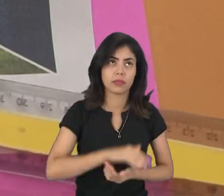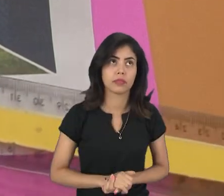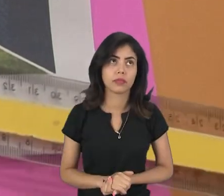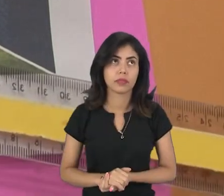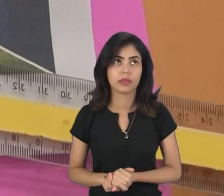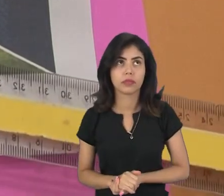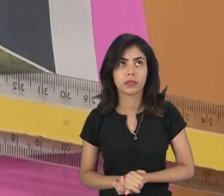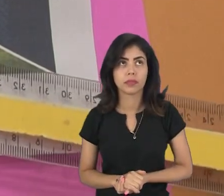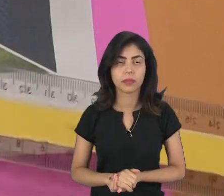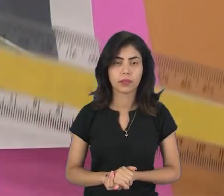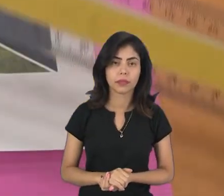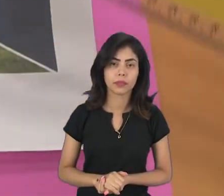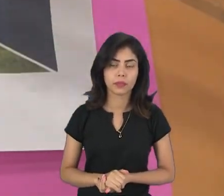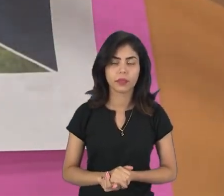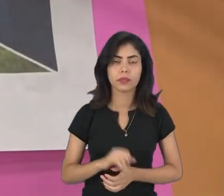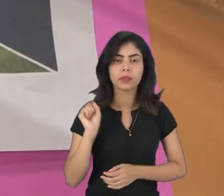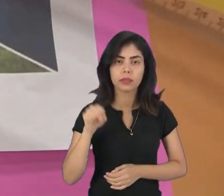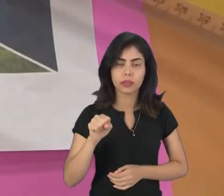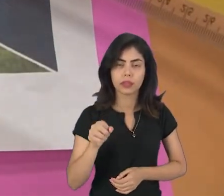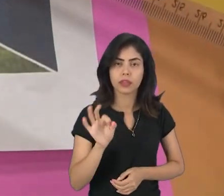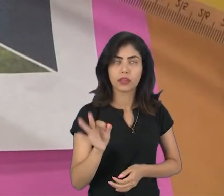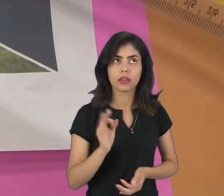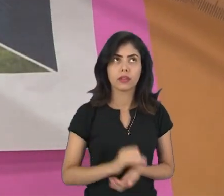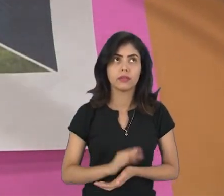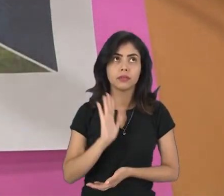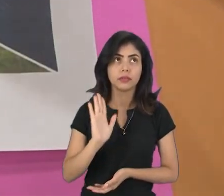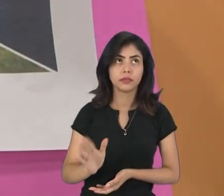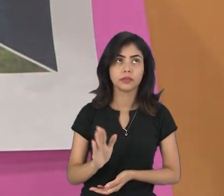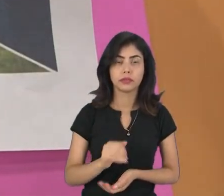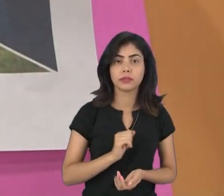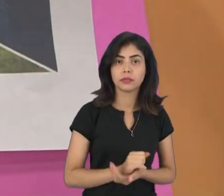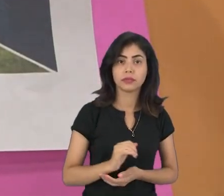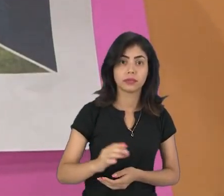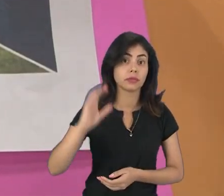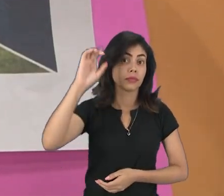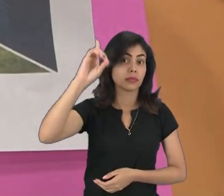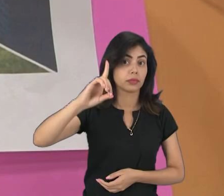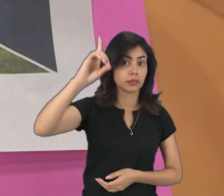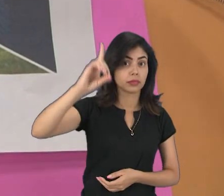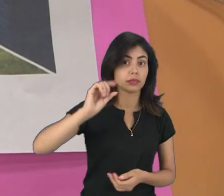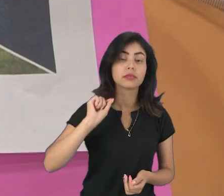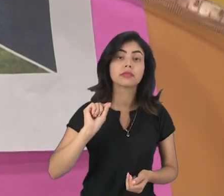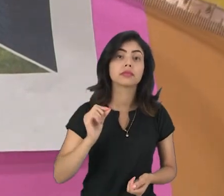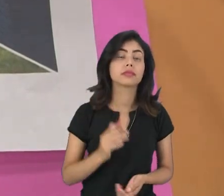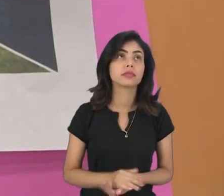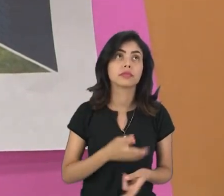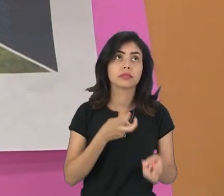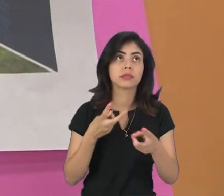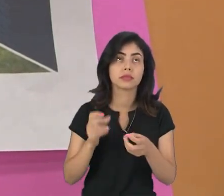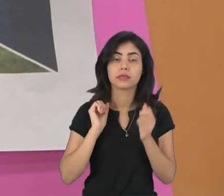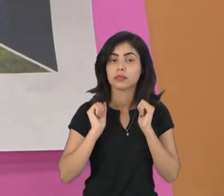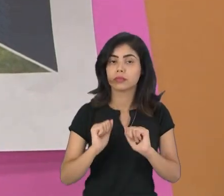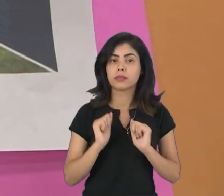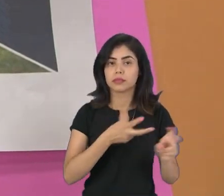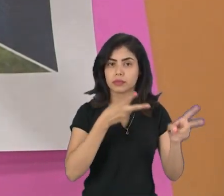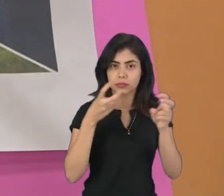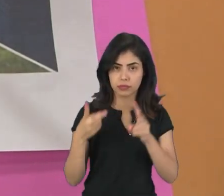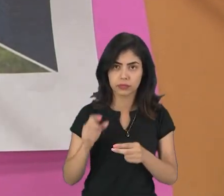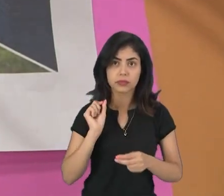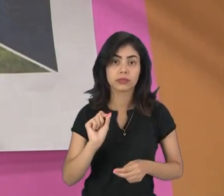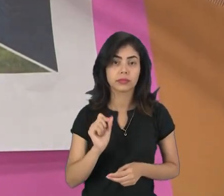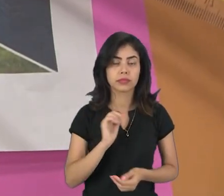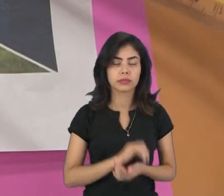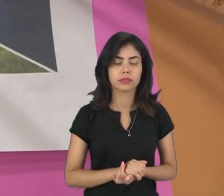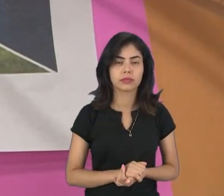Uma estrada. Isso mesmo. Aqui na parte de cima, o que nós percebemos? Nós podemos perceber